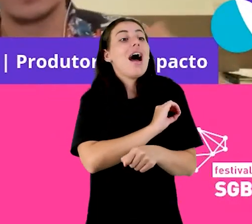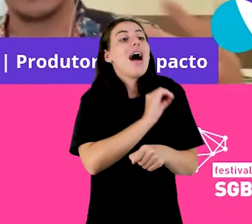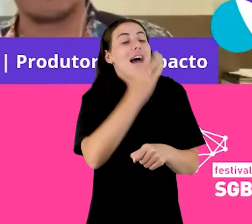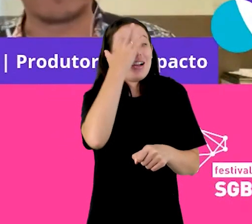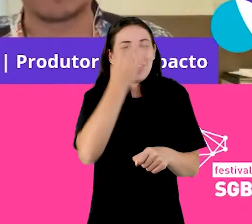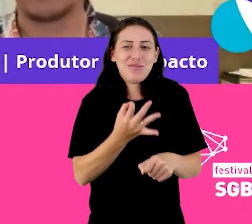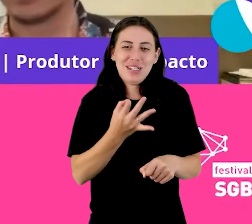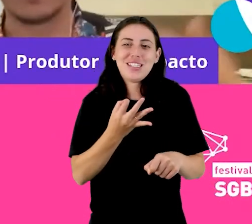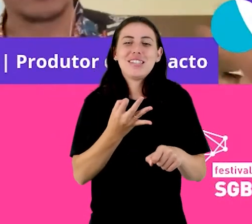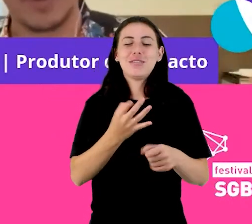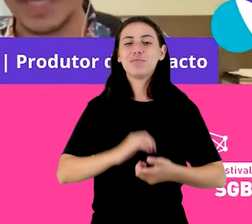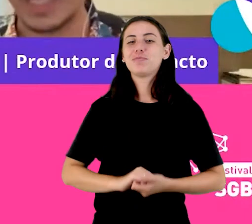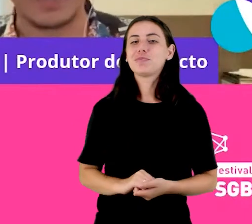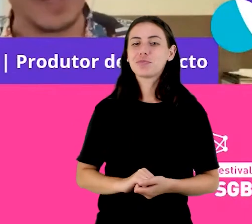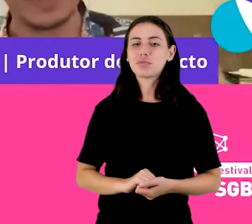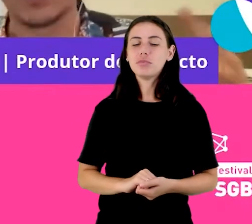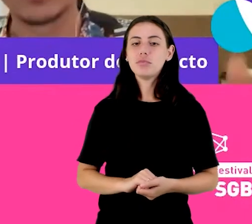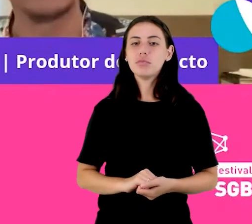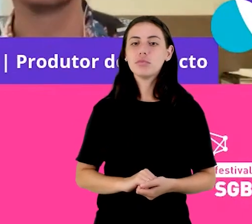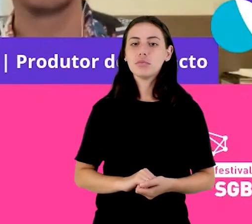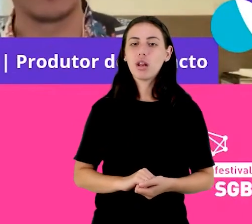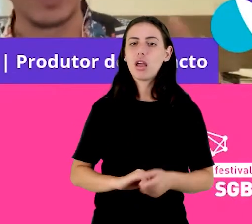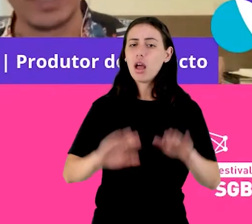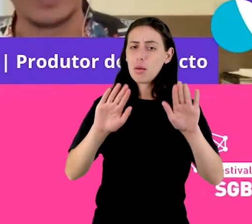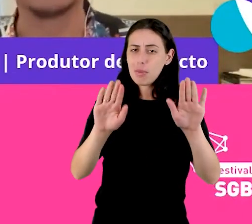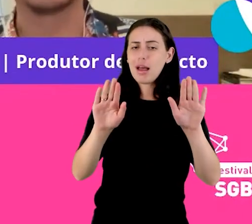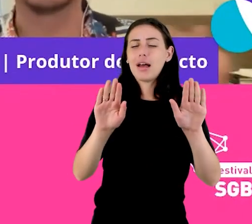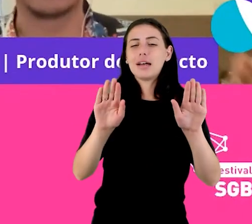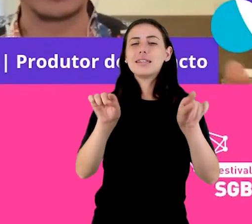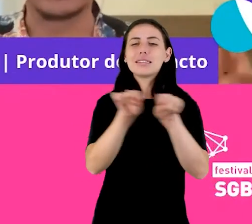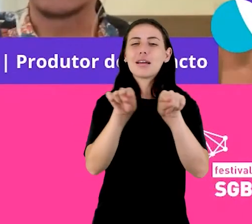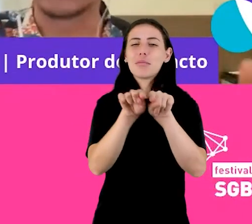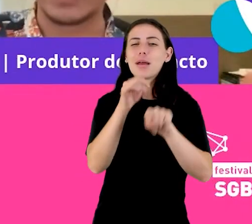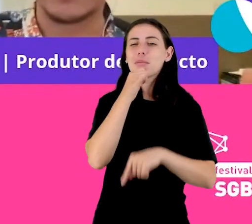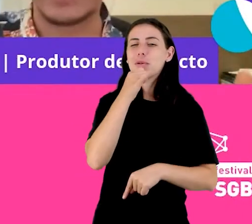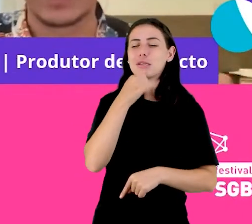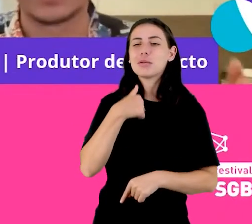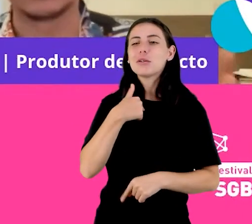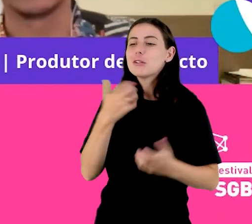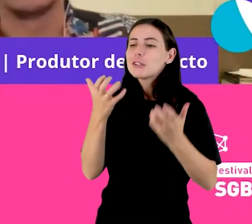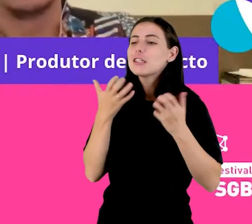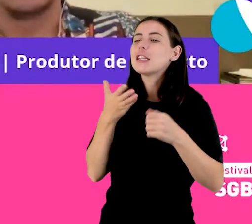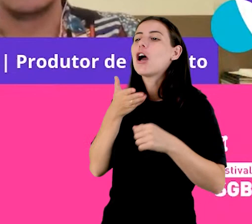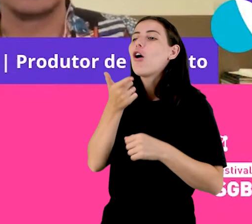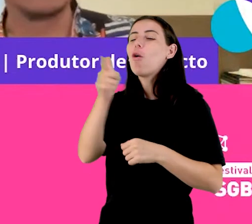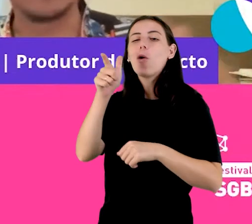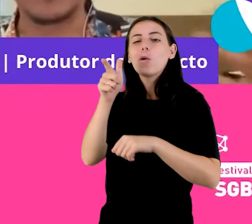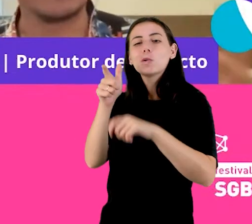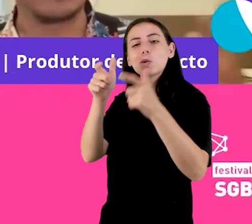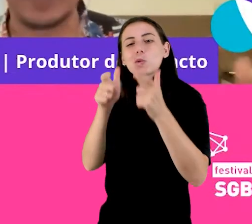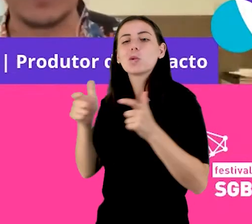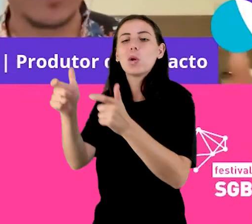sempre... eu me identificava com um homem gay também, então eu sempre tive um pouco dentro de alguns lugares de militância.